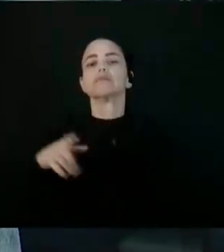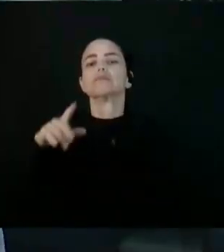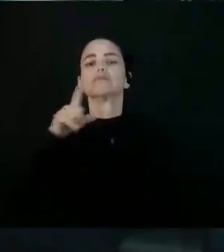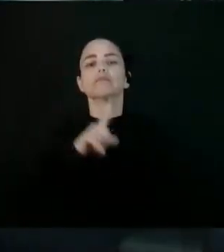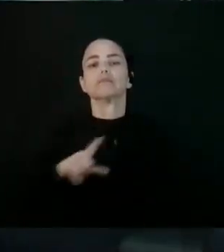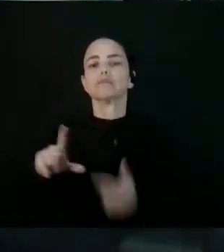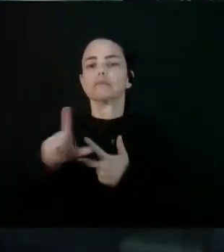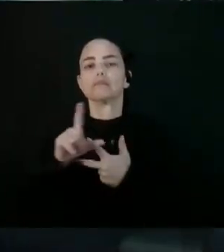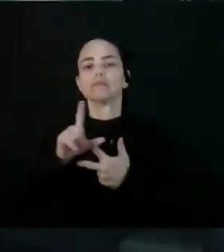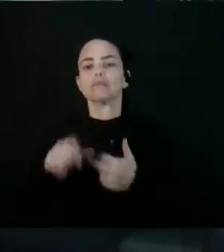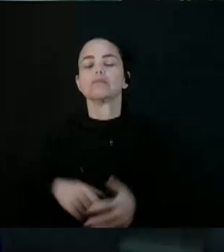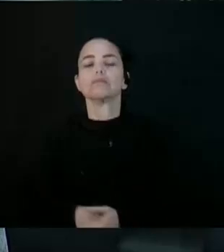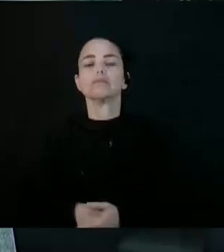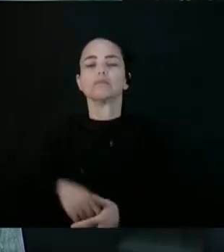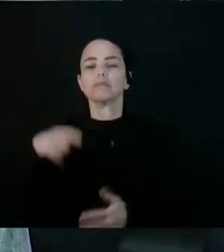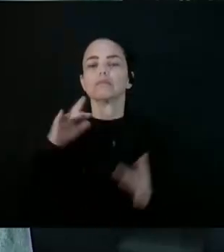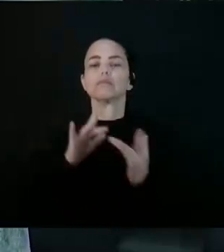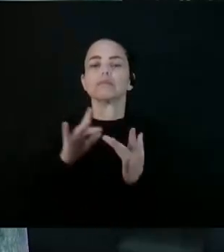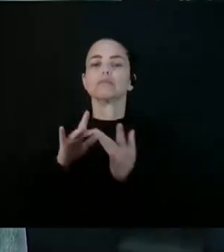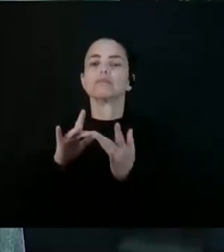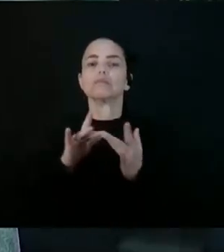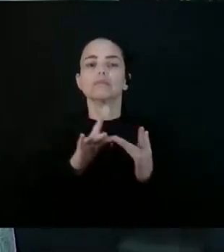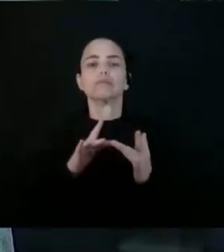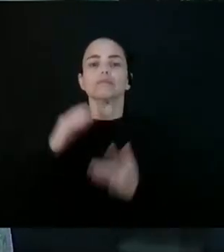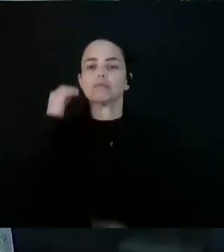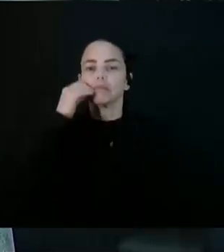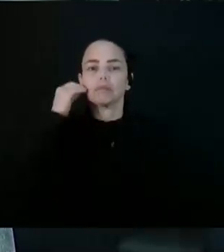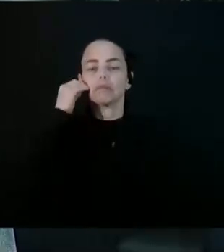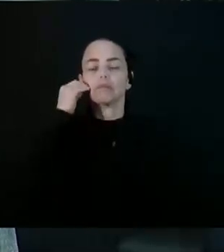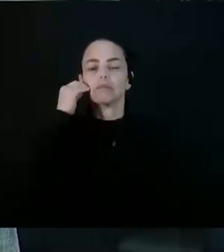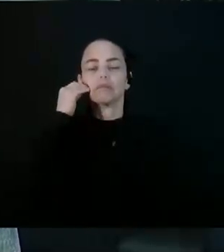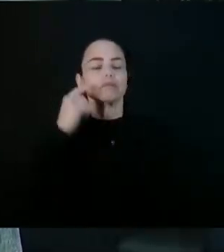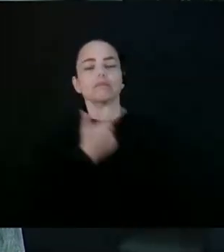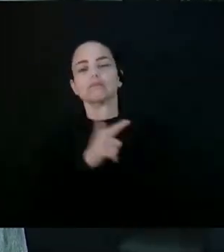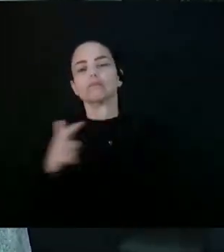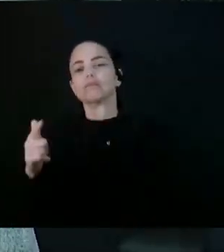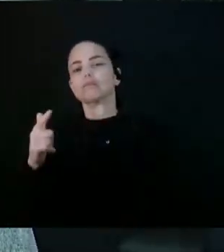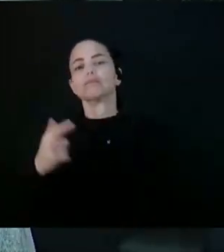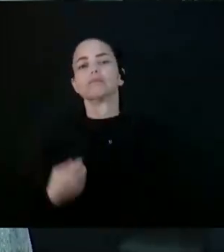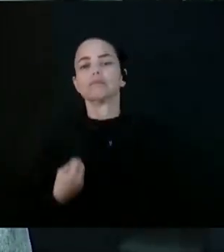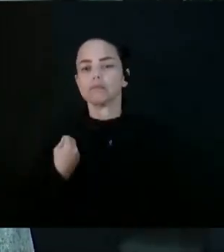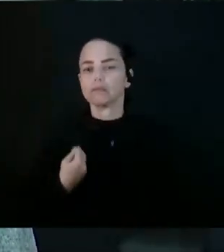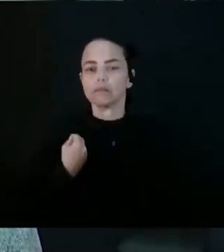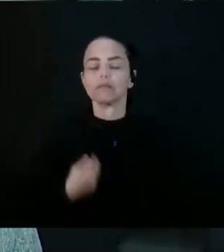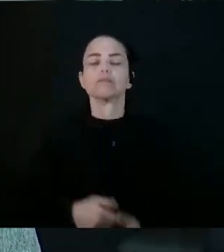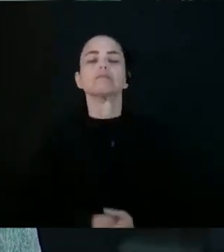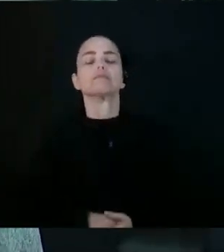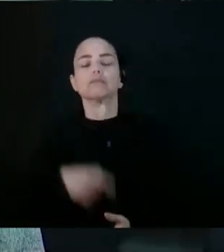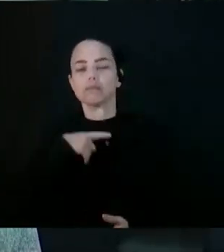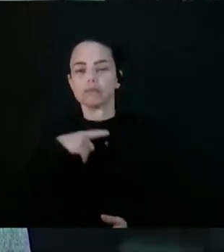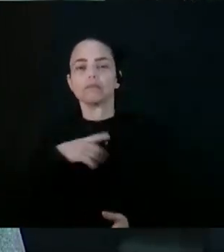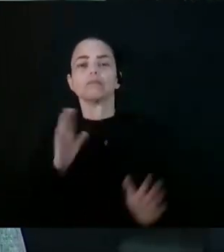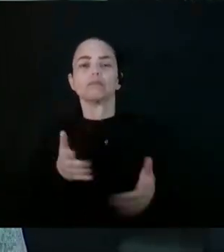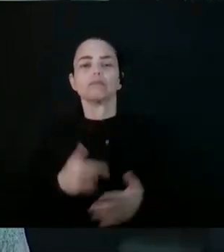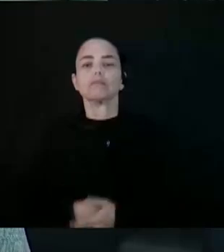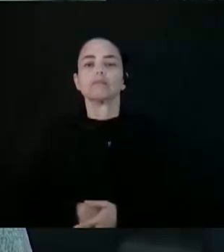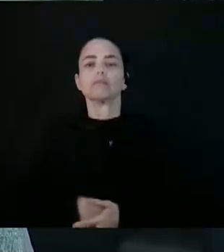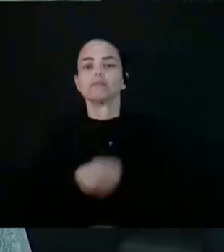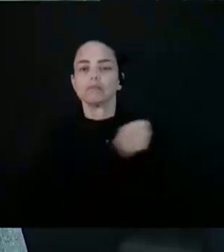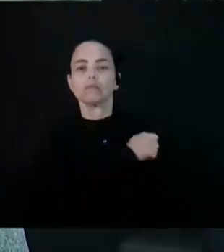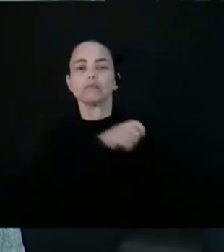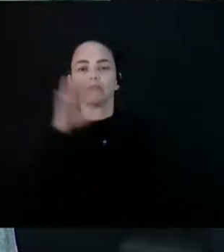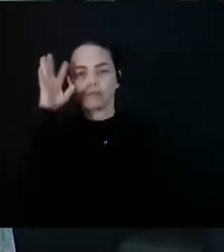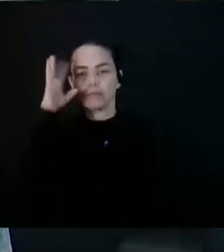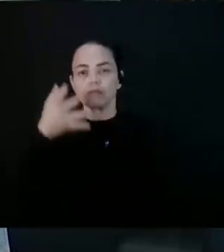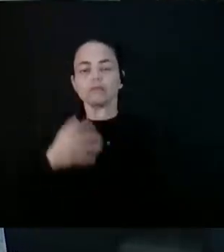eles acabam tendo contato com uma experiência que eles não vivem, né? Então, eu já tive o caso de uma aluna que ela decidiu até estudar